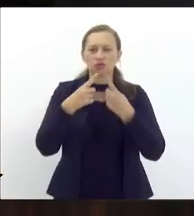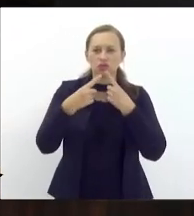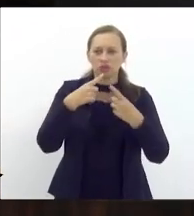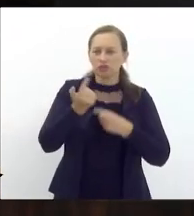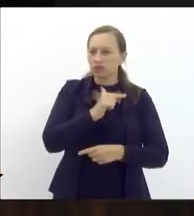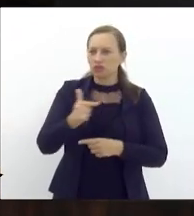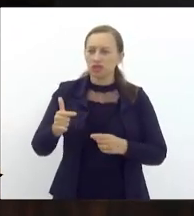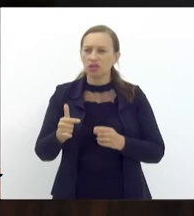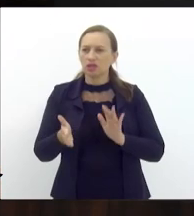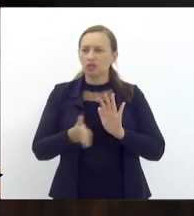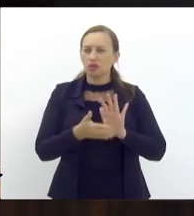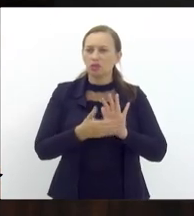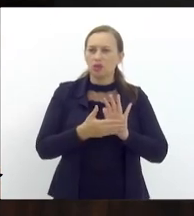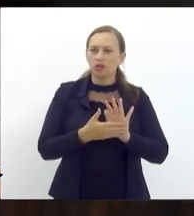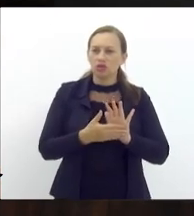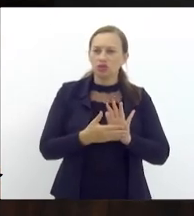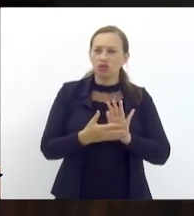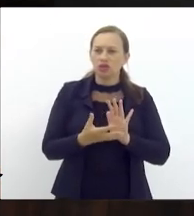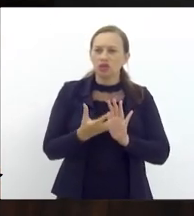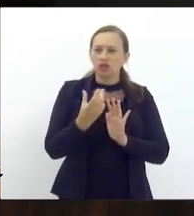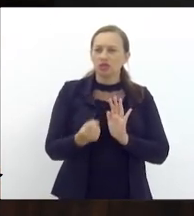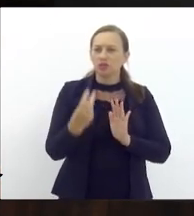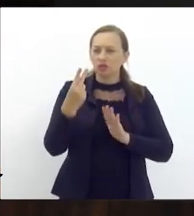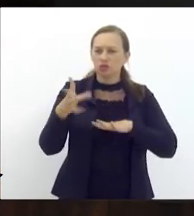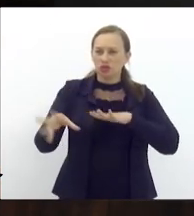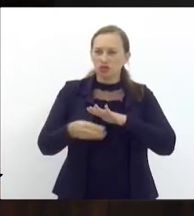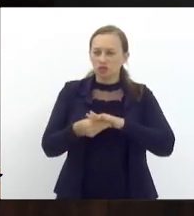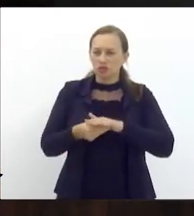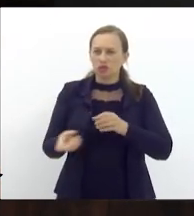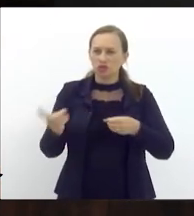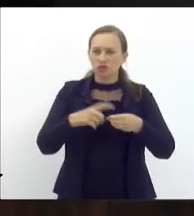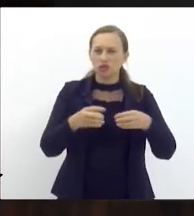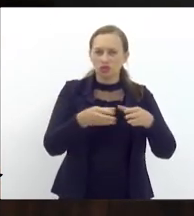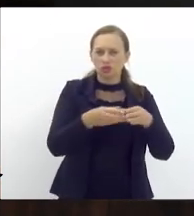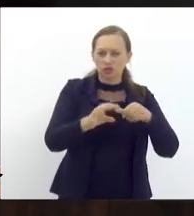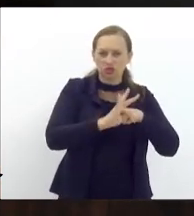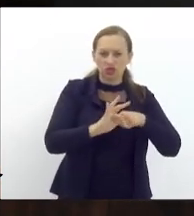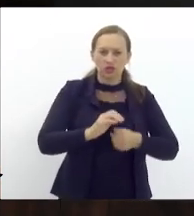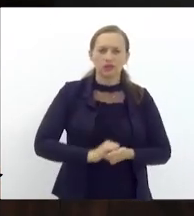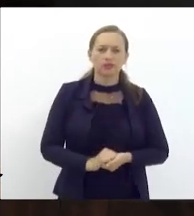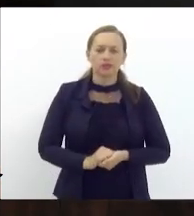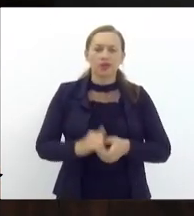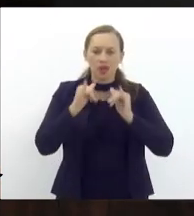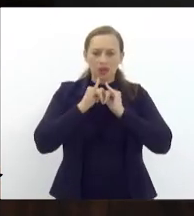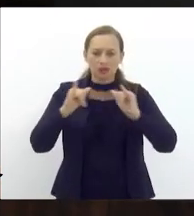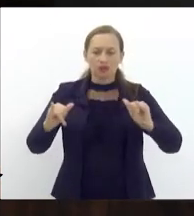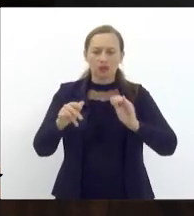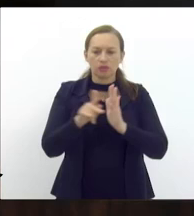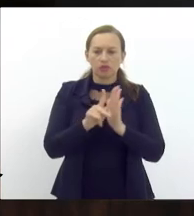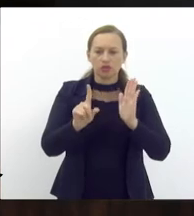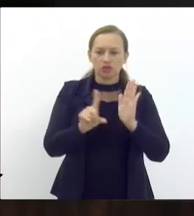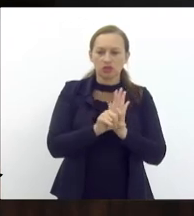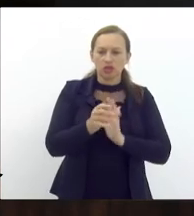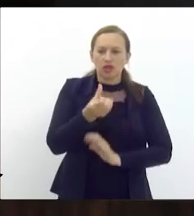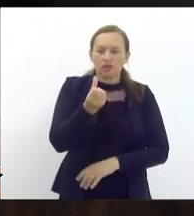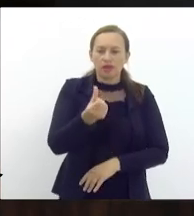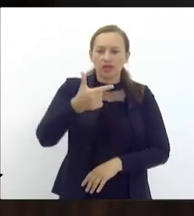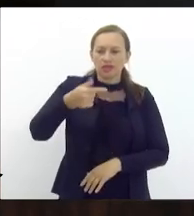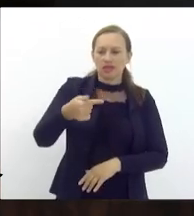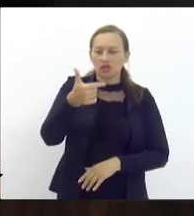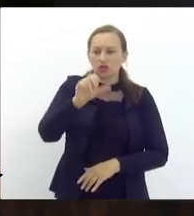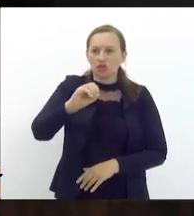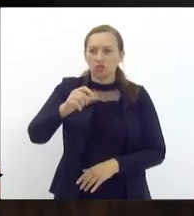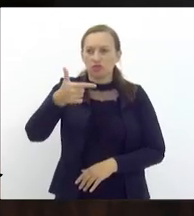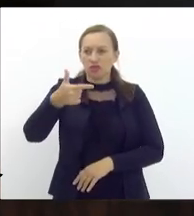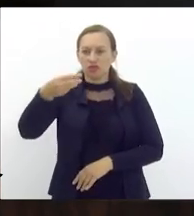discussão presente proposta recebeu duas emendas retorna às comissões anuncia o projeto de lei número 67 de